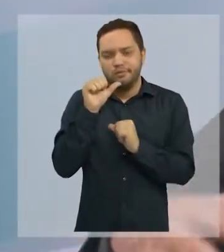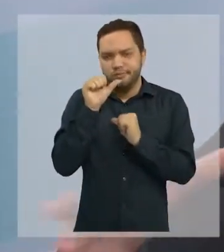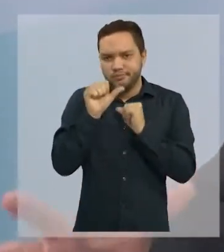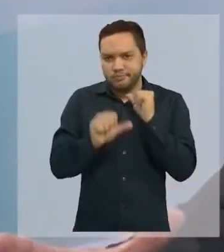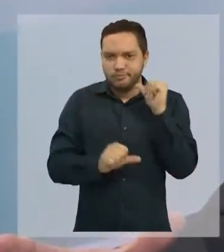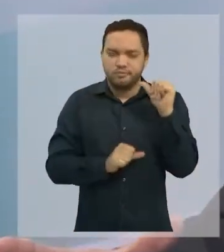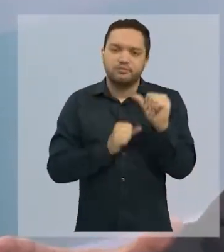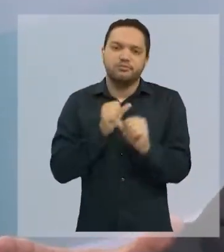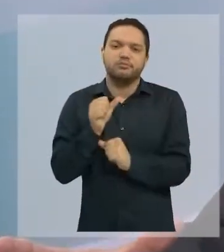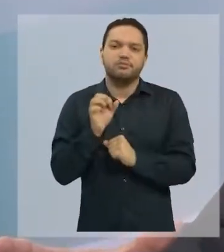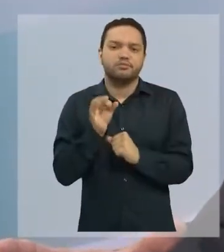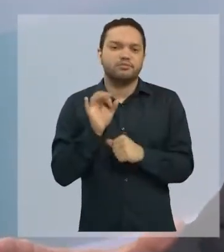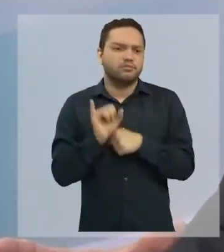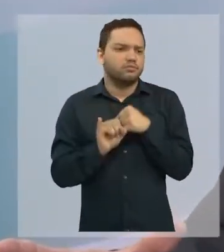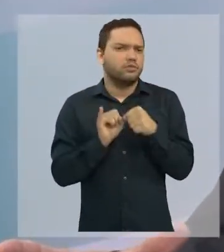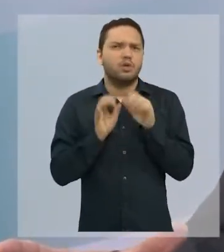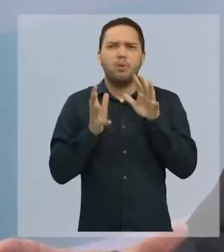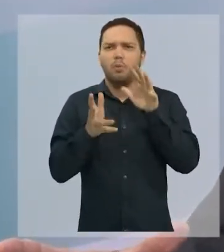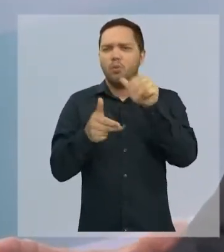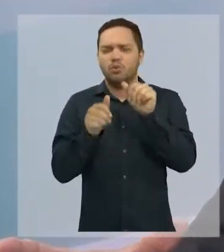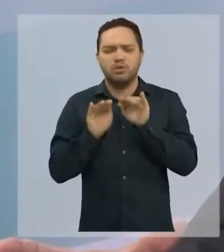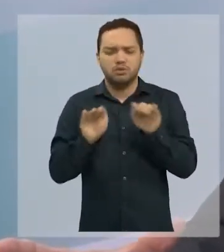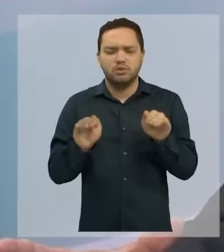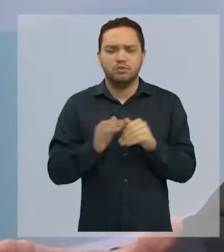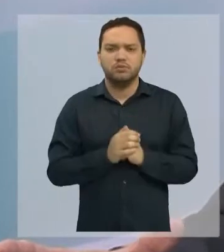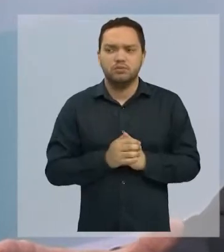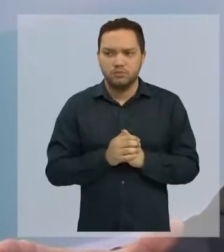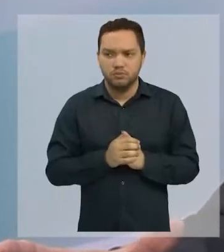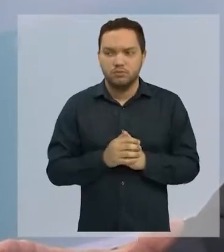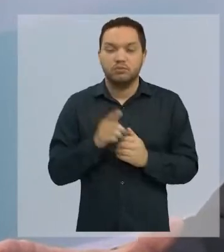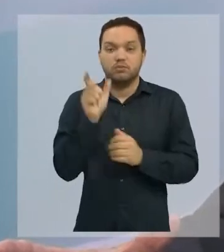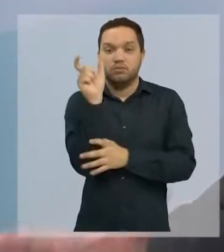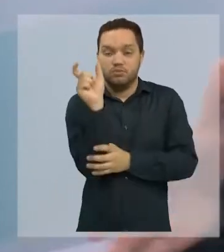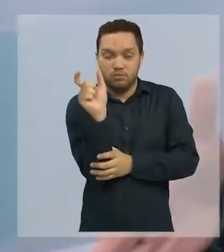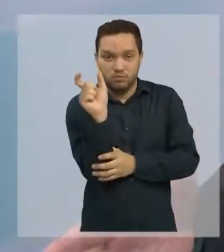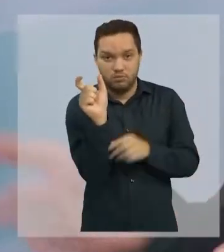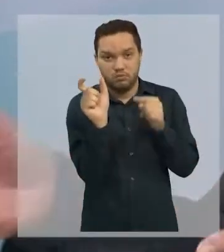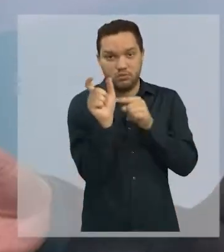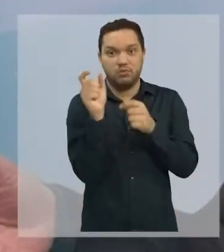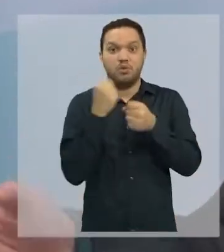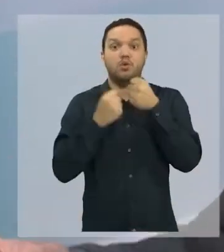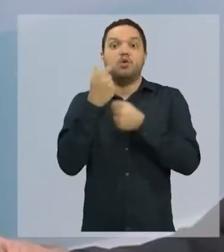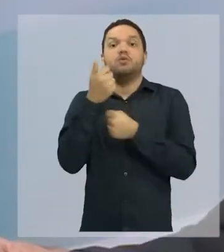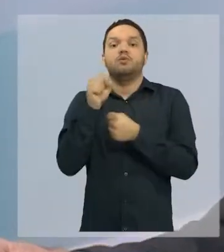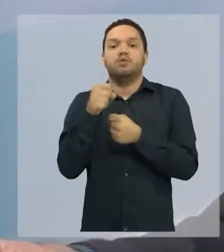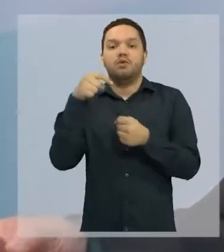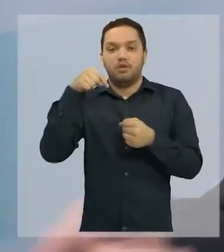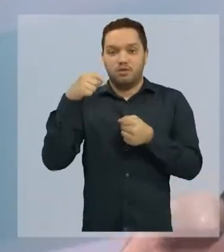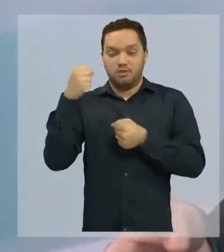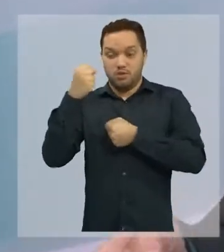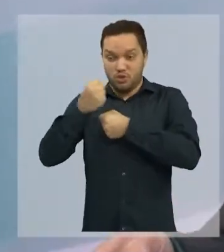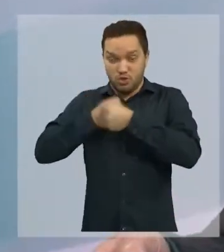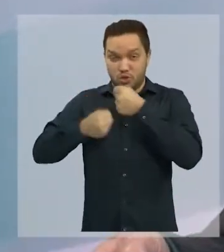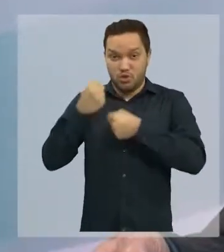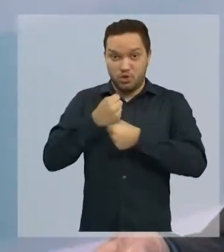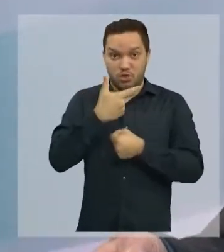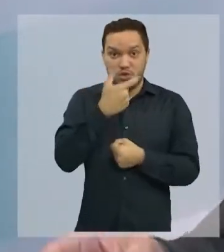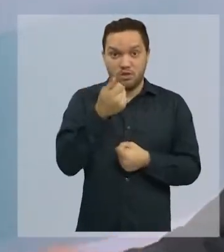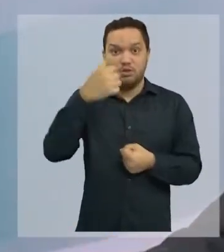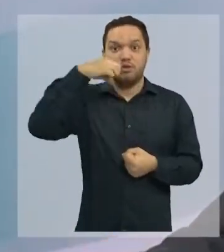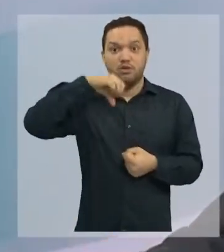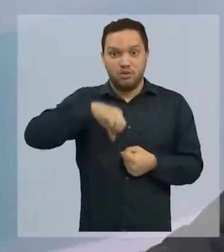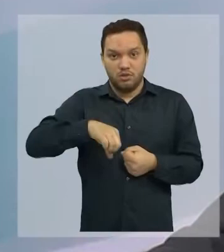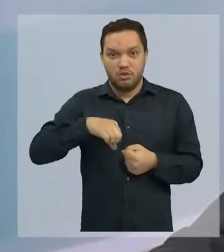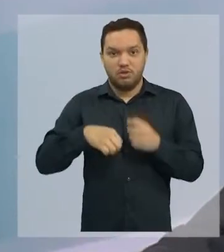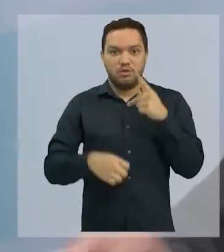alteração geral, e isso é internacional, é mundial, né? Então, e a palavra, isso foi a palavra de 2018, e a palavra de